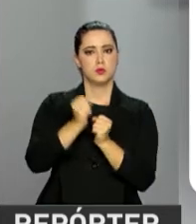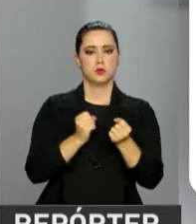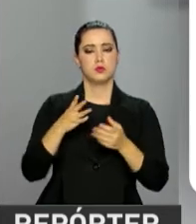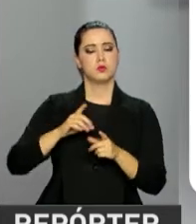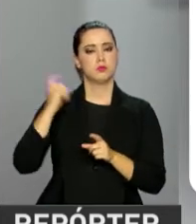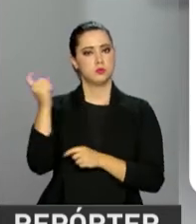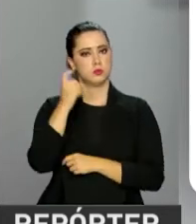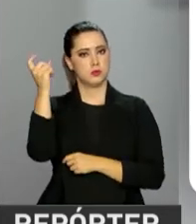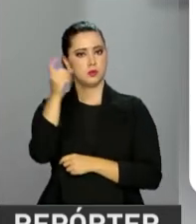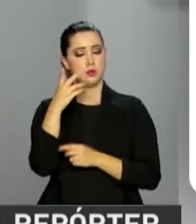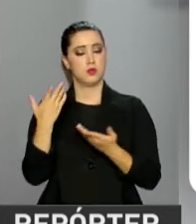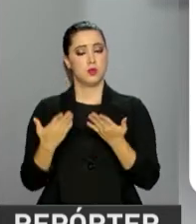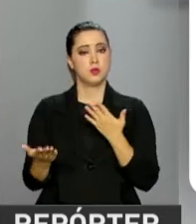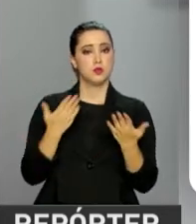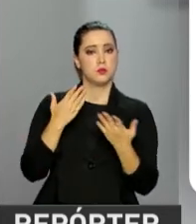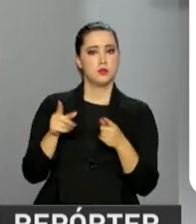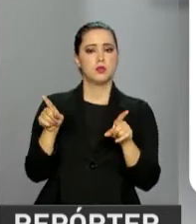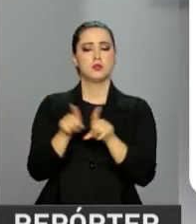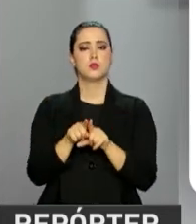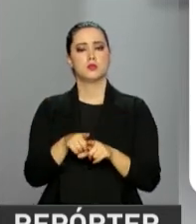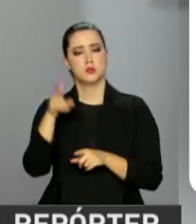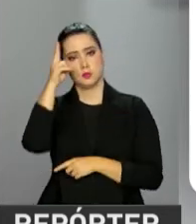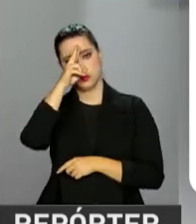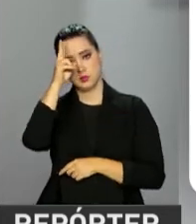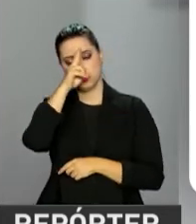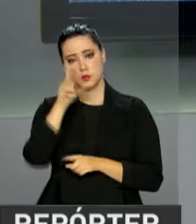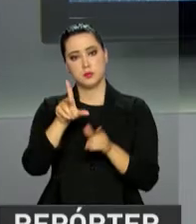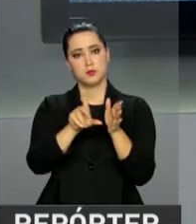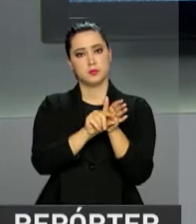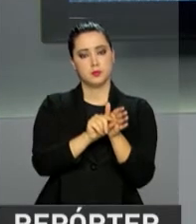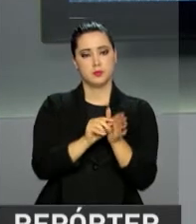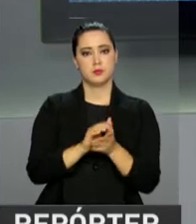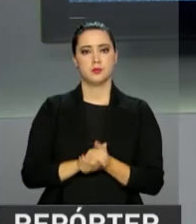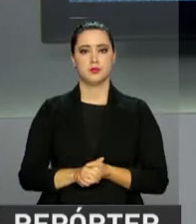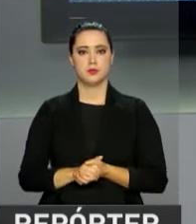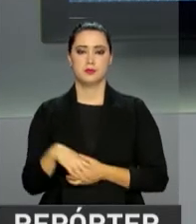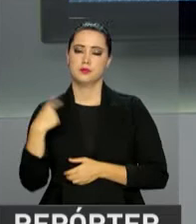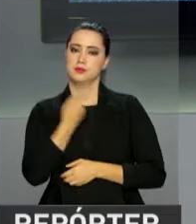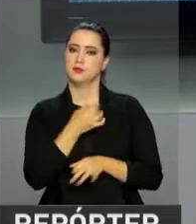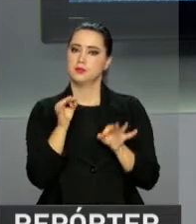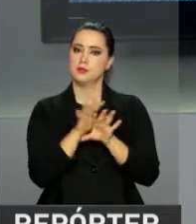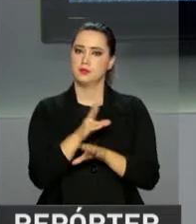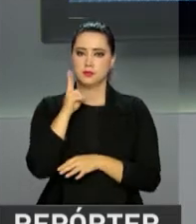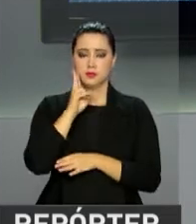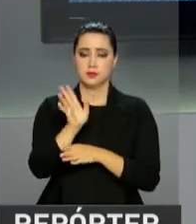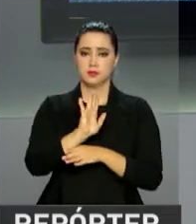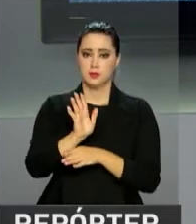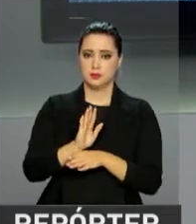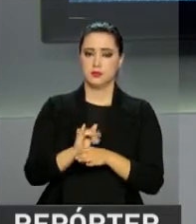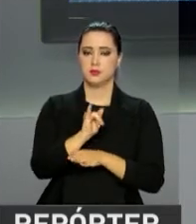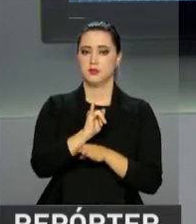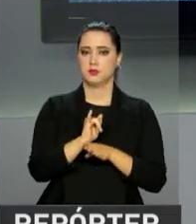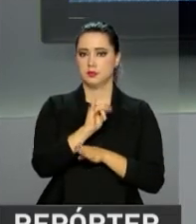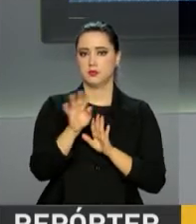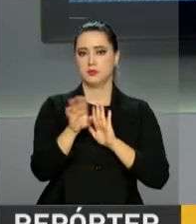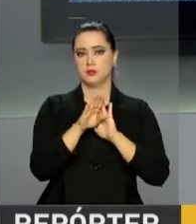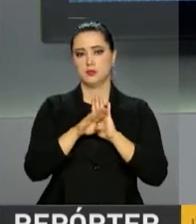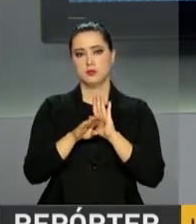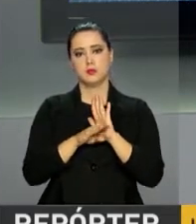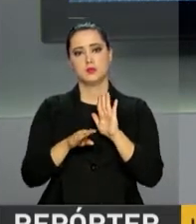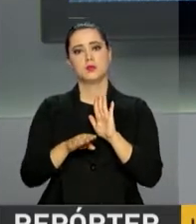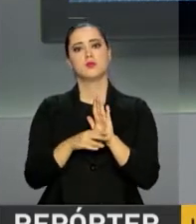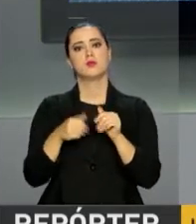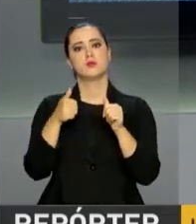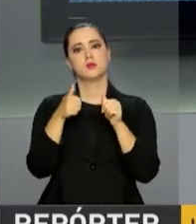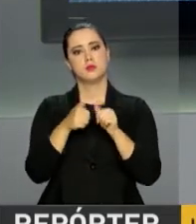histórica da balança comercial também foram lembrados no twitter nós ficamos por aqui você pode rever as reportagens no youtube